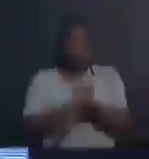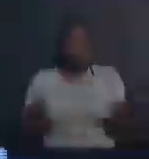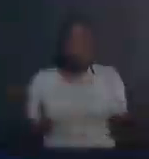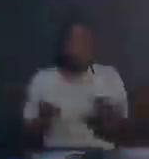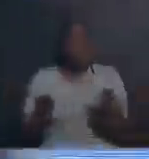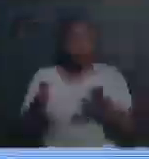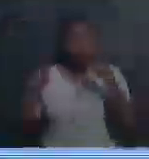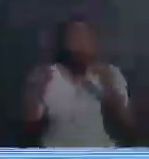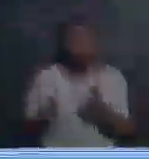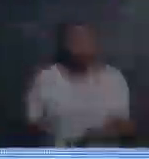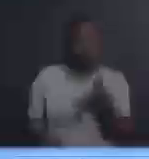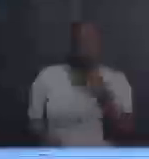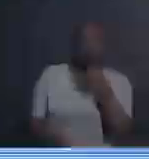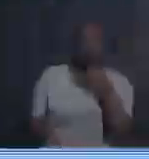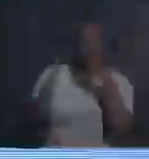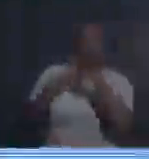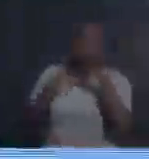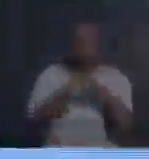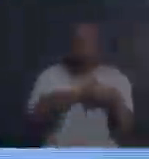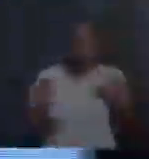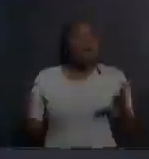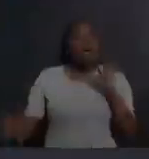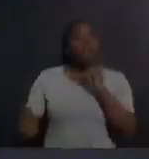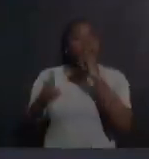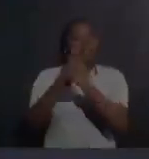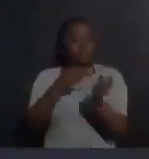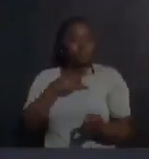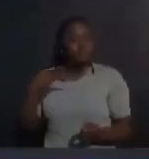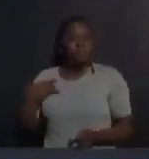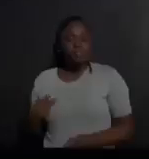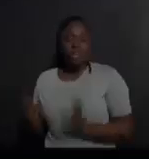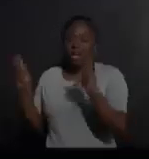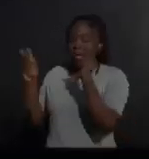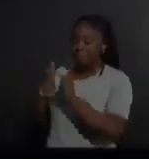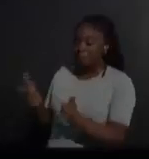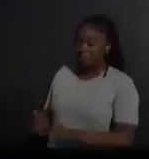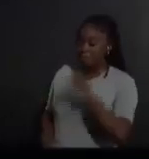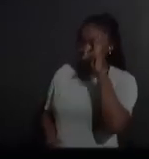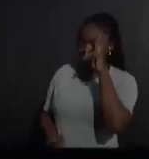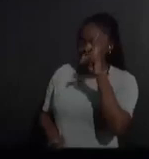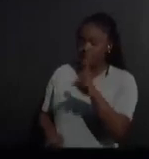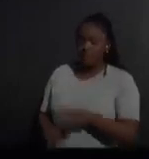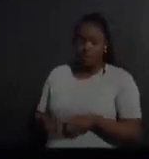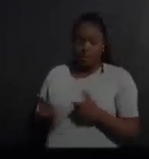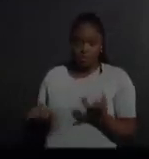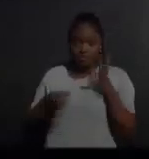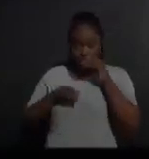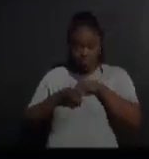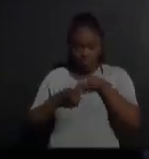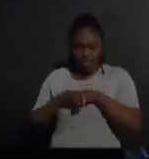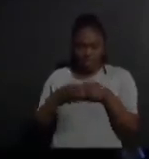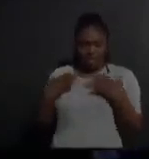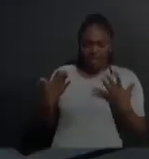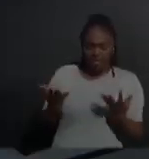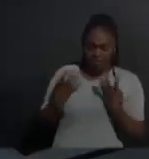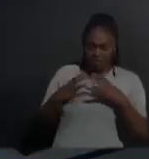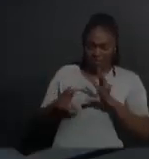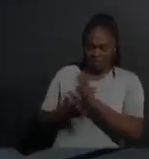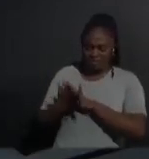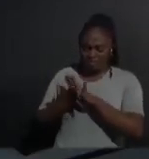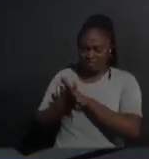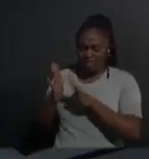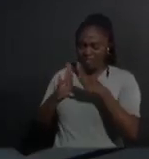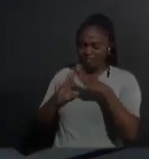gente decepcionada com a igreja. Aí encontra pastor, encontra igreja, Padre Senhor. E por dentro assim, ai, não quero nada com a igreja, eu